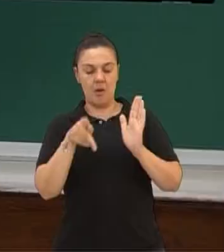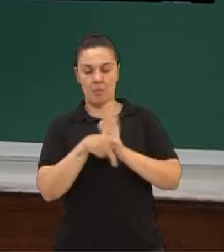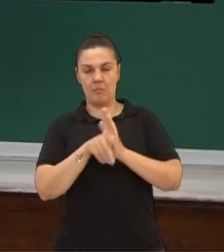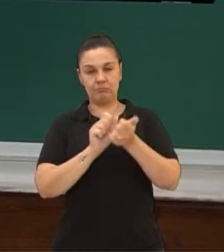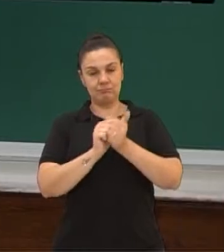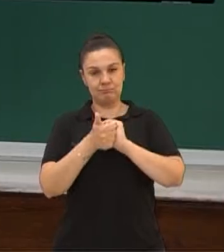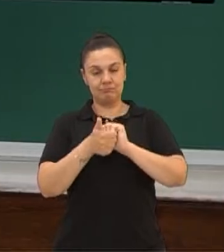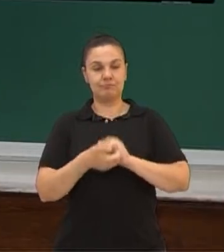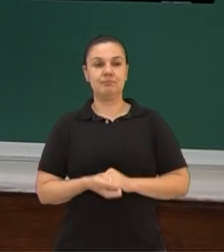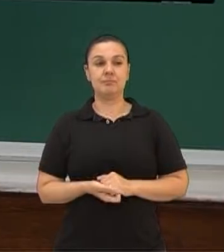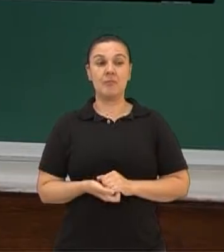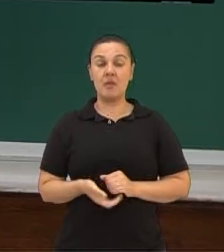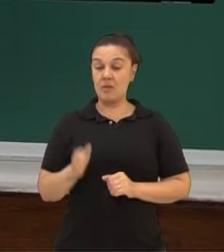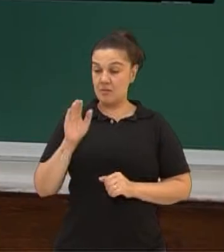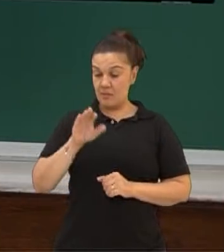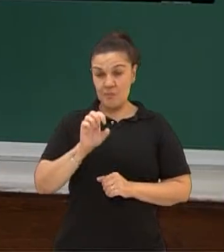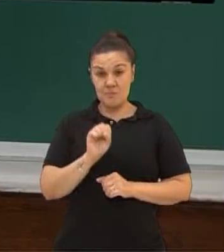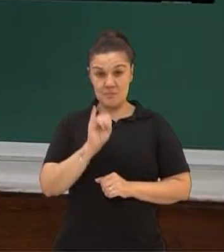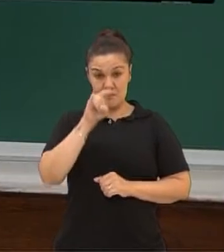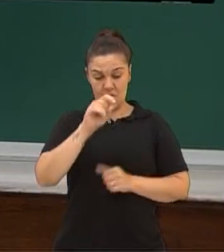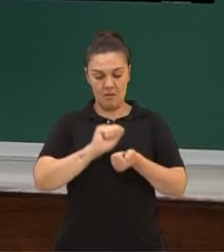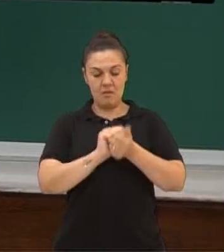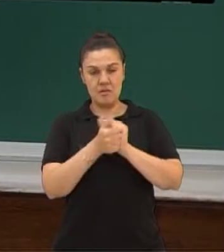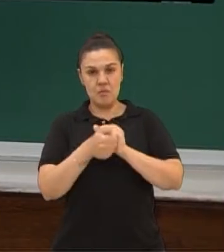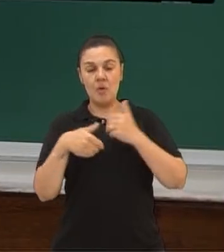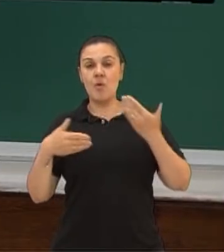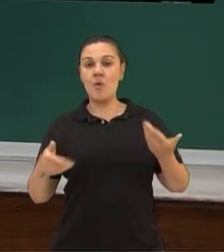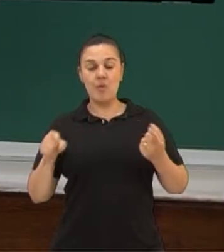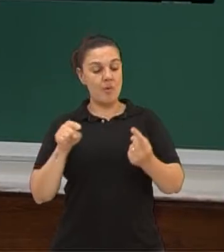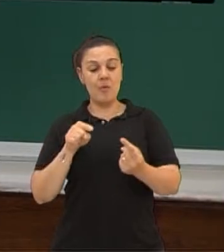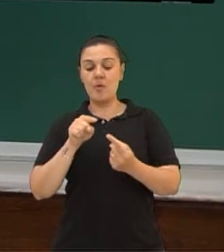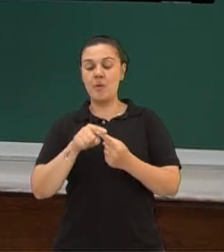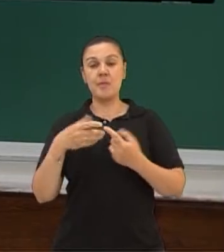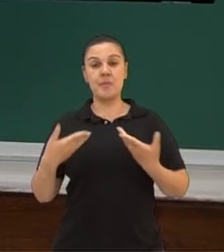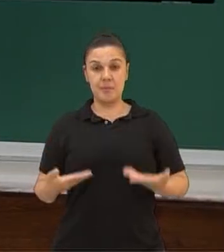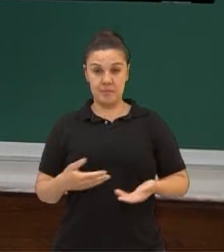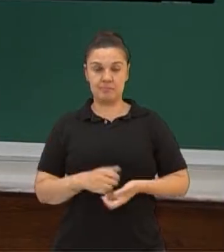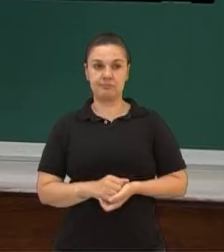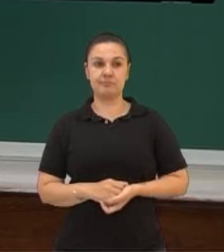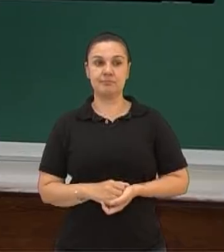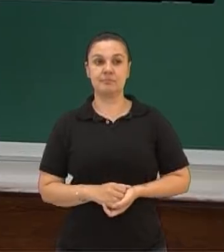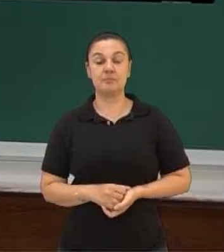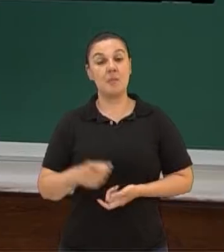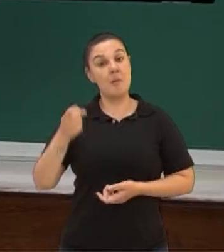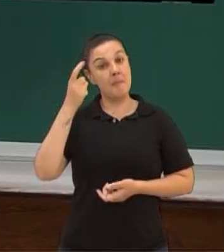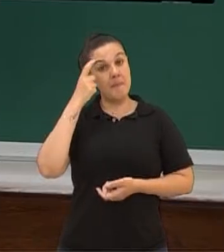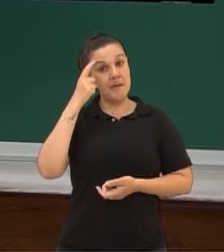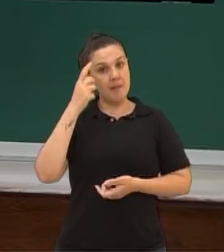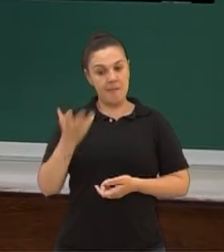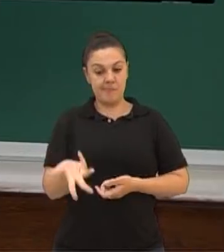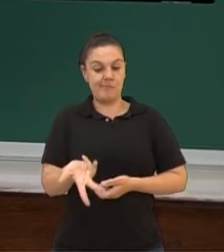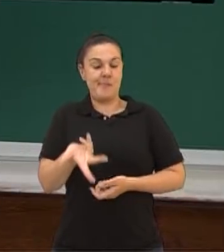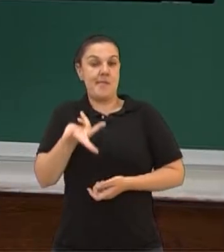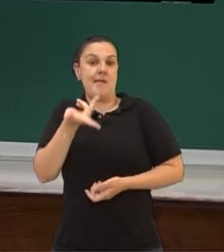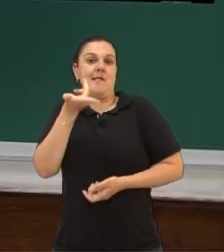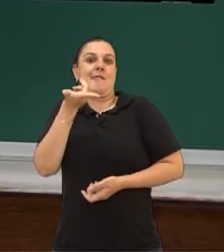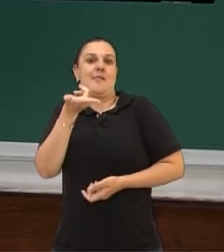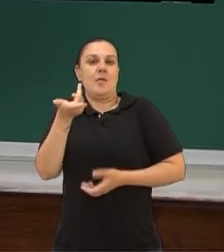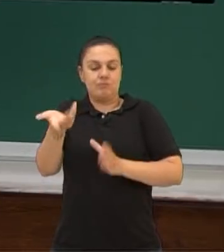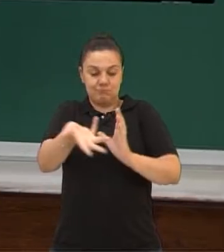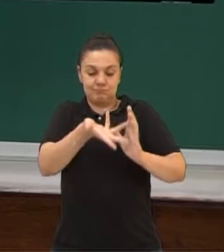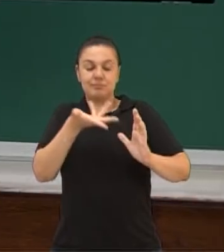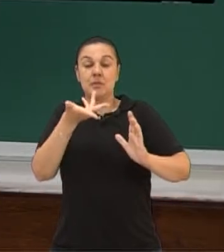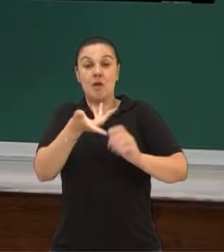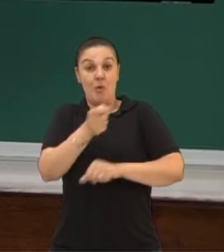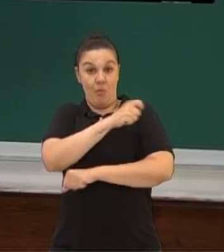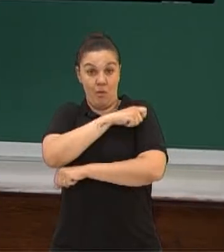sinônimo de esporte. Se era sinônimo de esporte, então, qual que era o principal objetivo? Era pensar no rendimento, na performance. O aluno ele